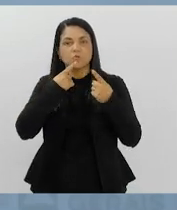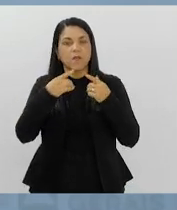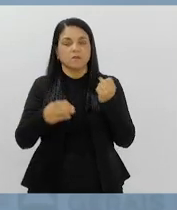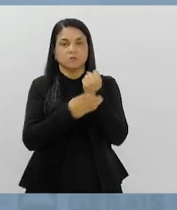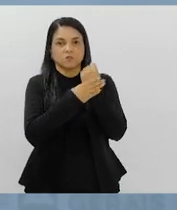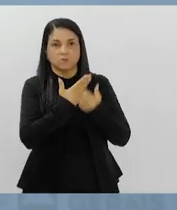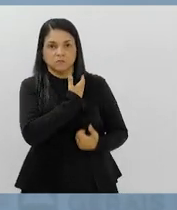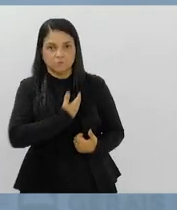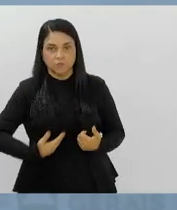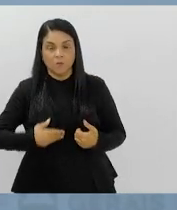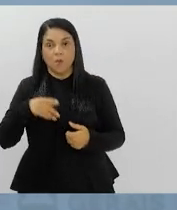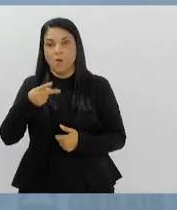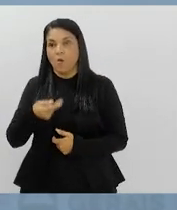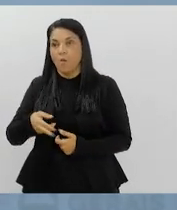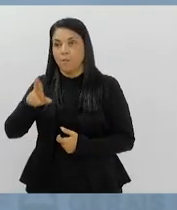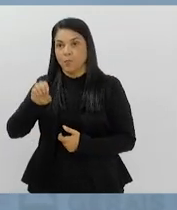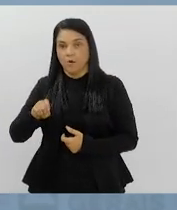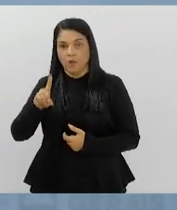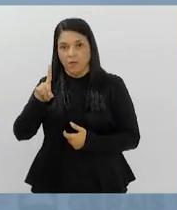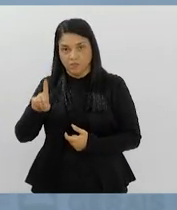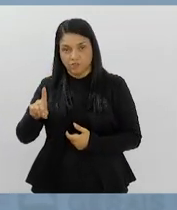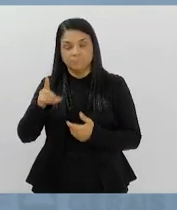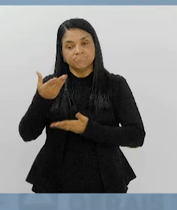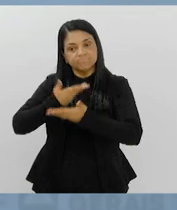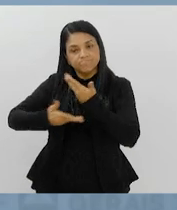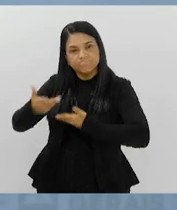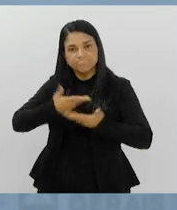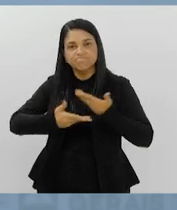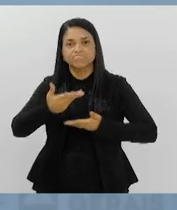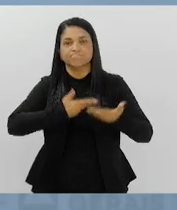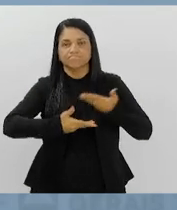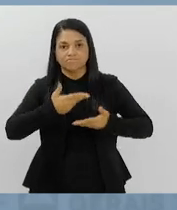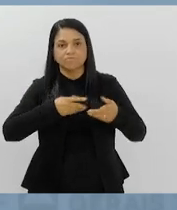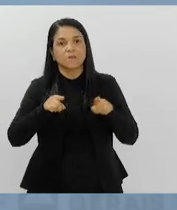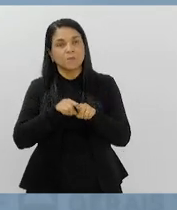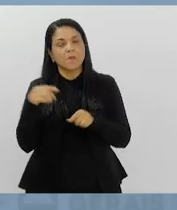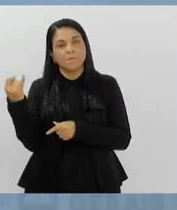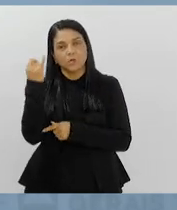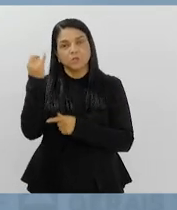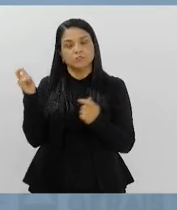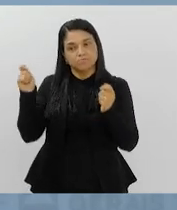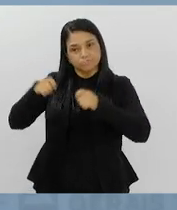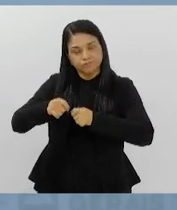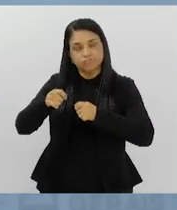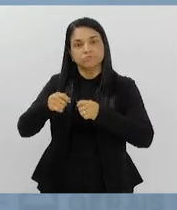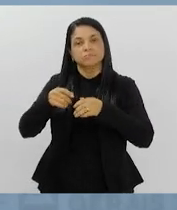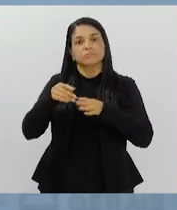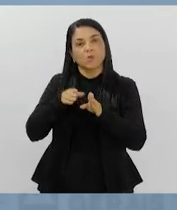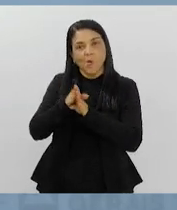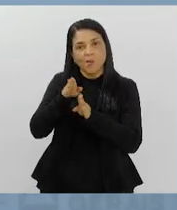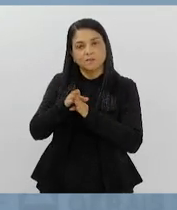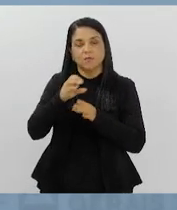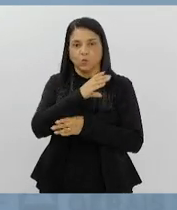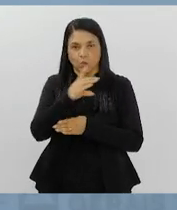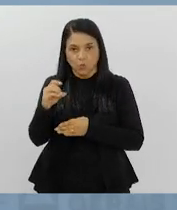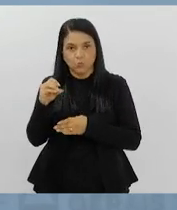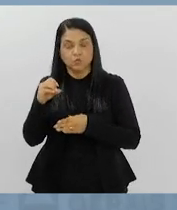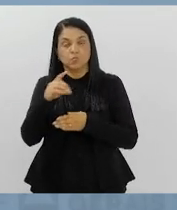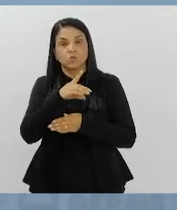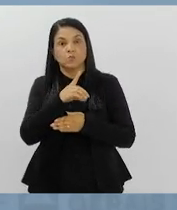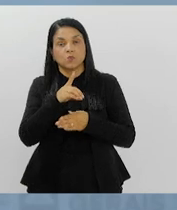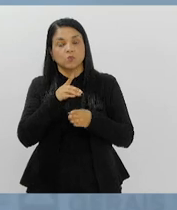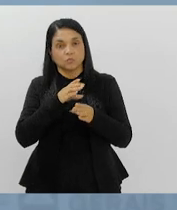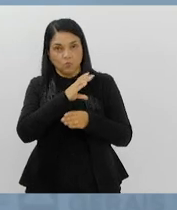o PROERD, o CONCEP também, que são muito envolvidos, são muito importantes para a gente trazer para dentro dessa capacitação. E o MARC 1, que é a contenção de hemorragias, ou